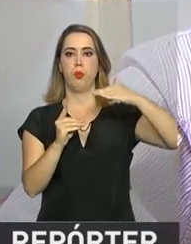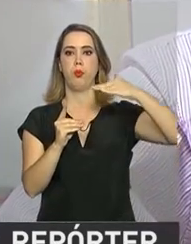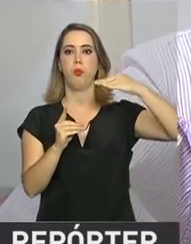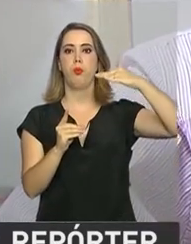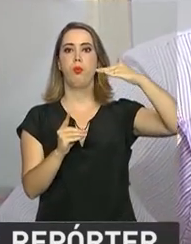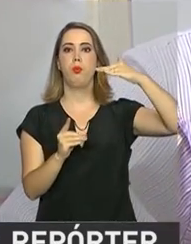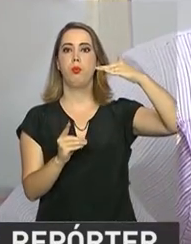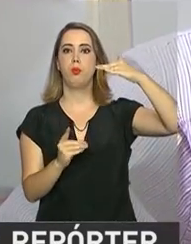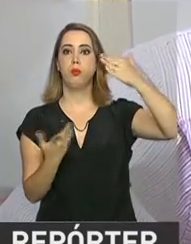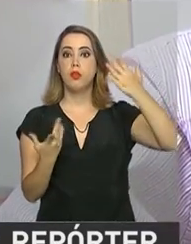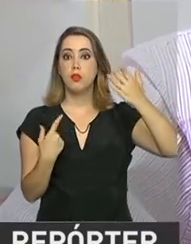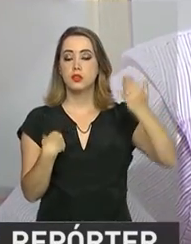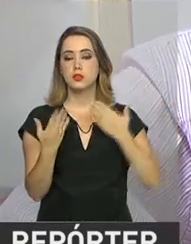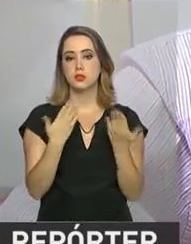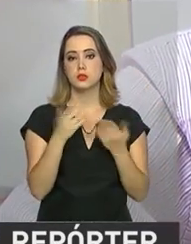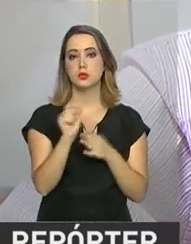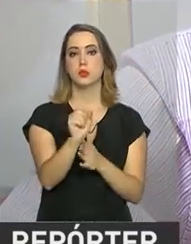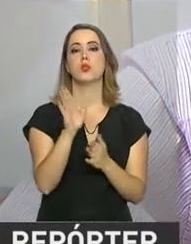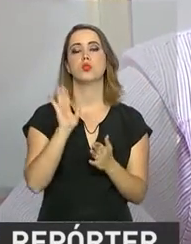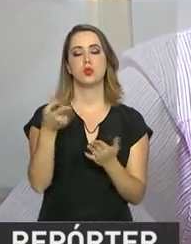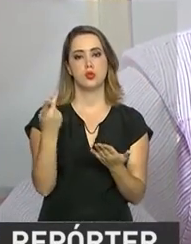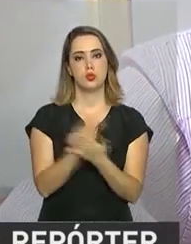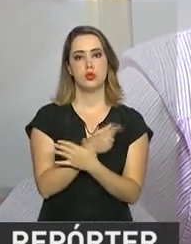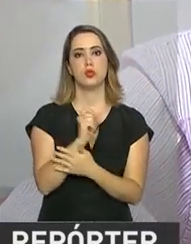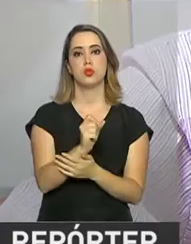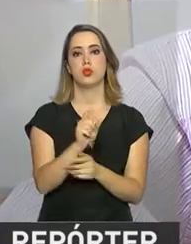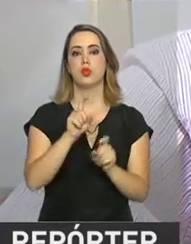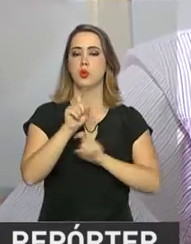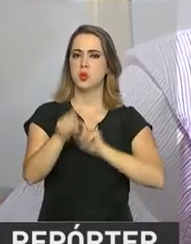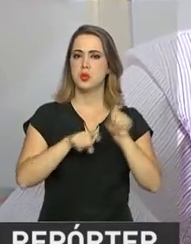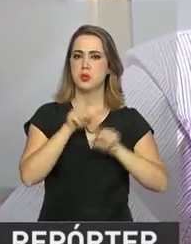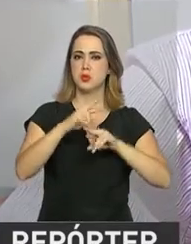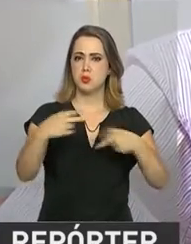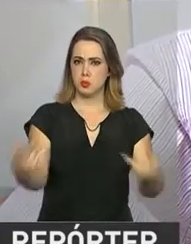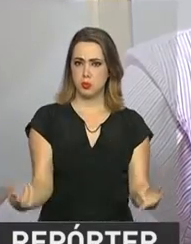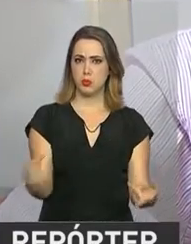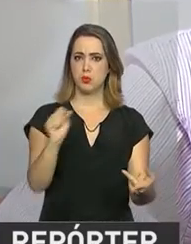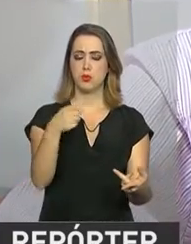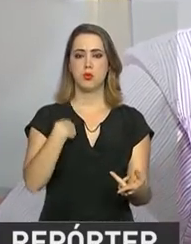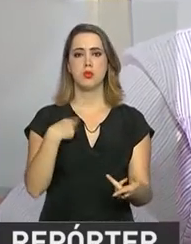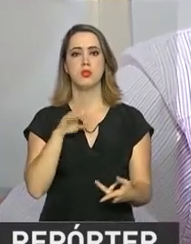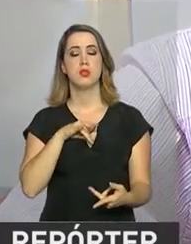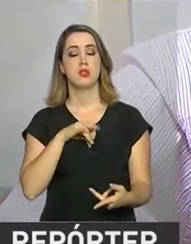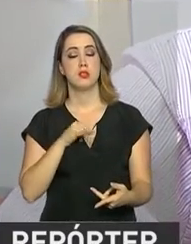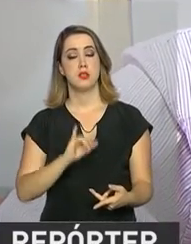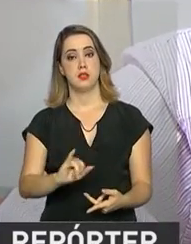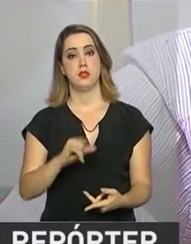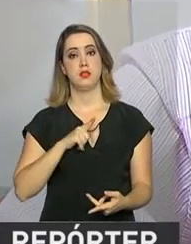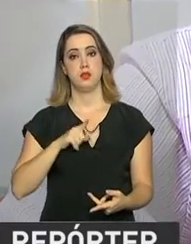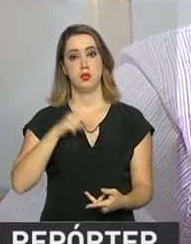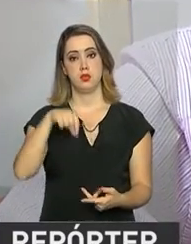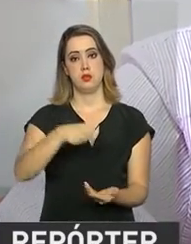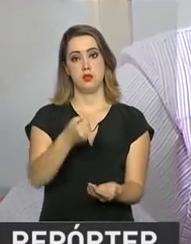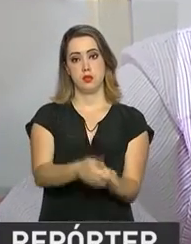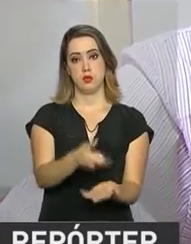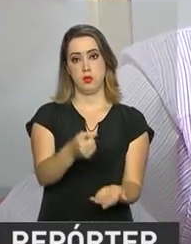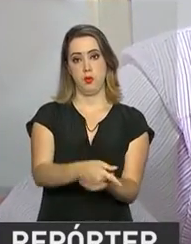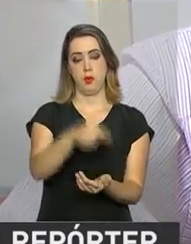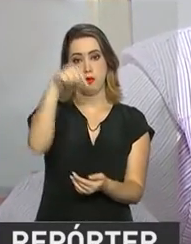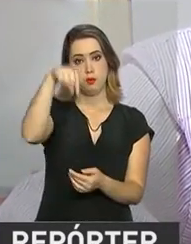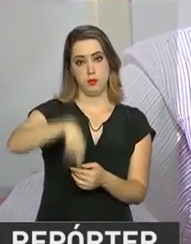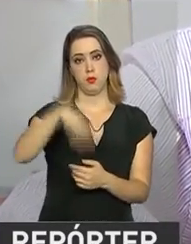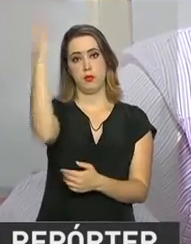até foi com um produto eletrônico que se eu estivesse contato realmente aqui no brasil com dólar